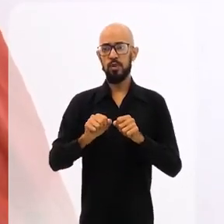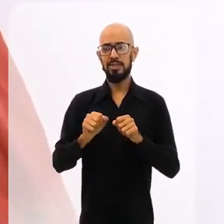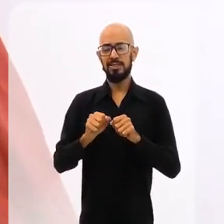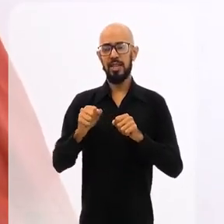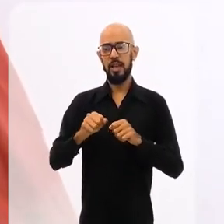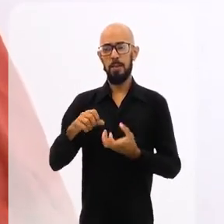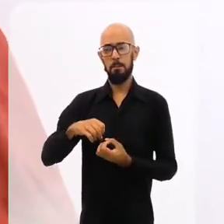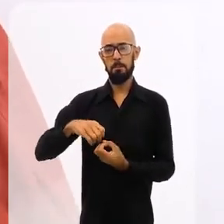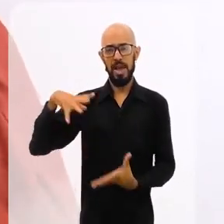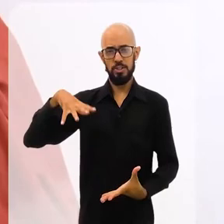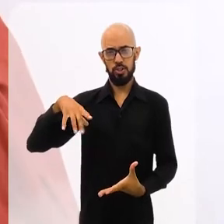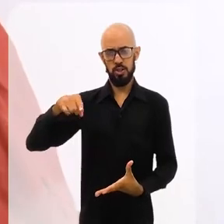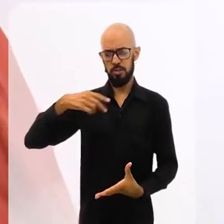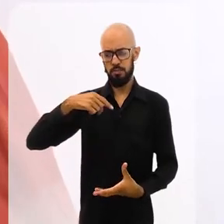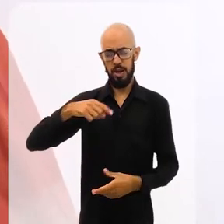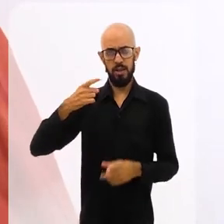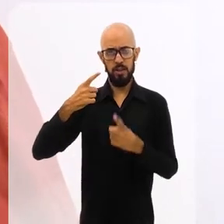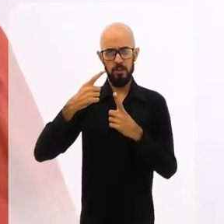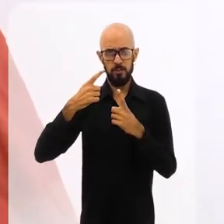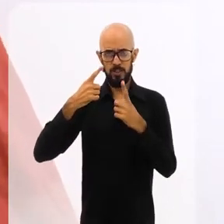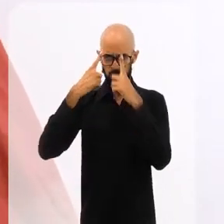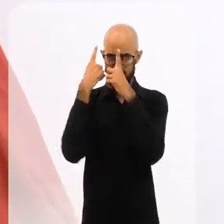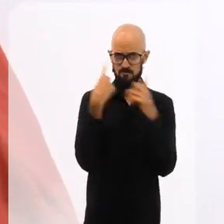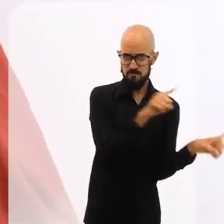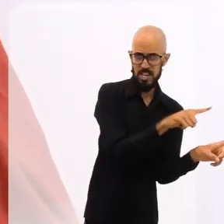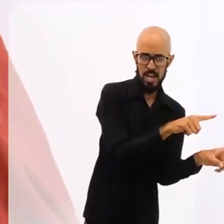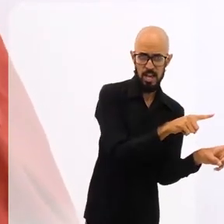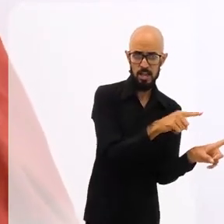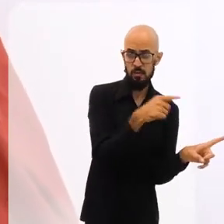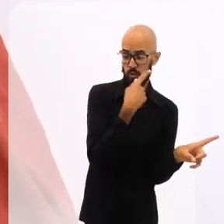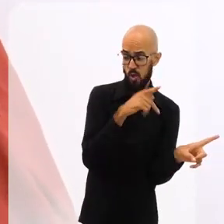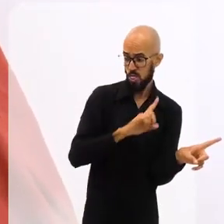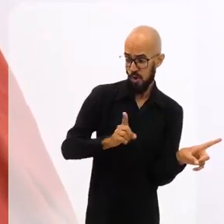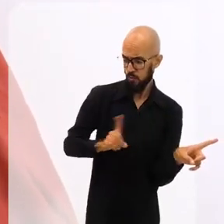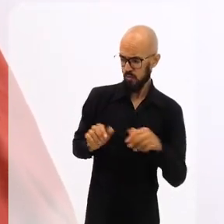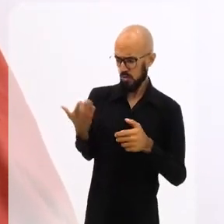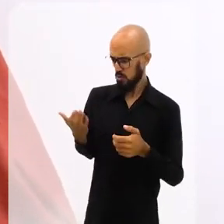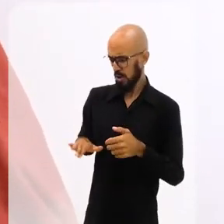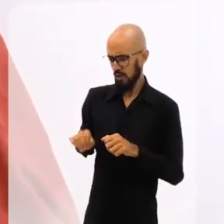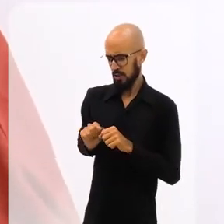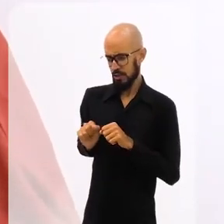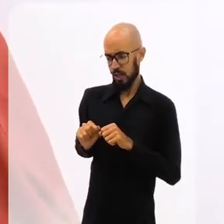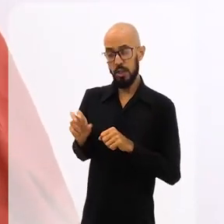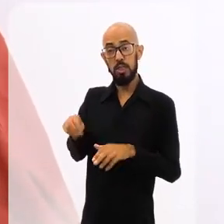praticar magia para poder se vingar. E ele disse, não vou fazer isso. Não, mas se você não for